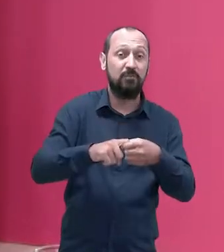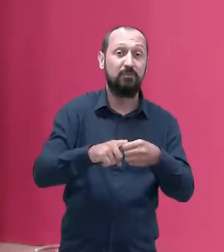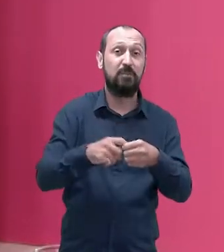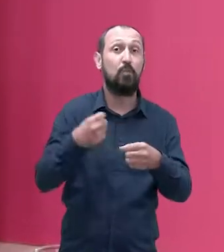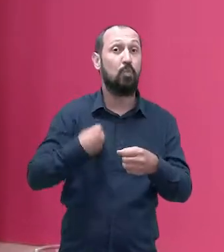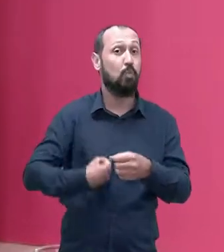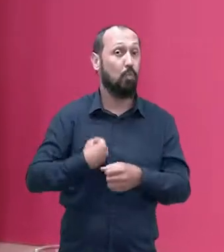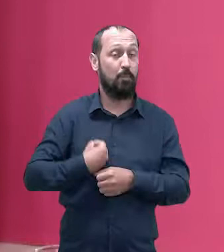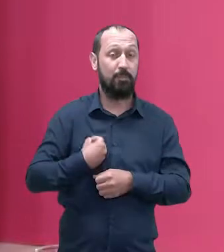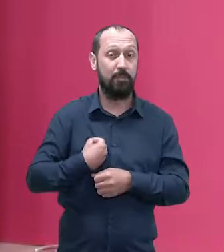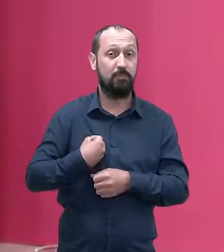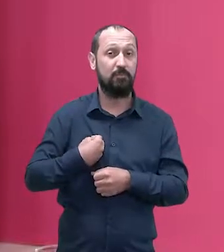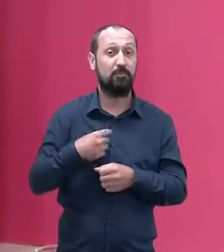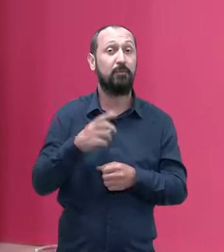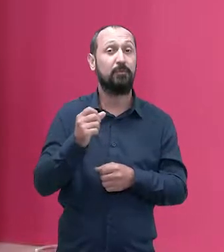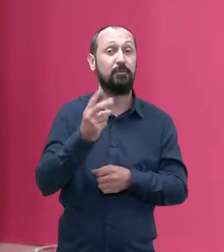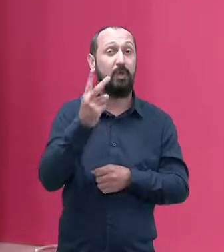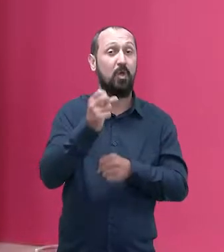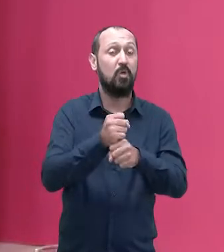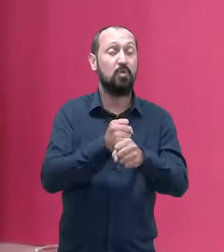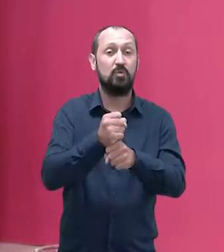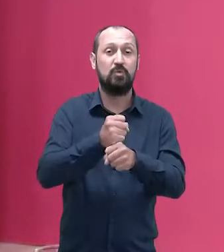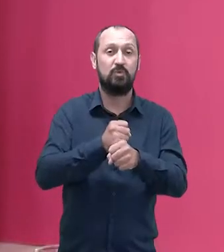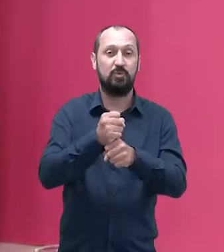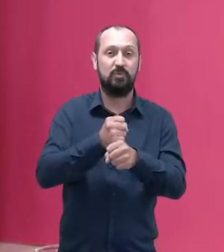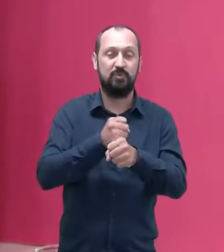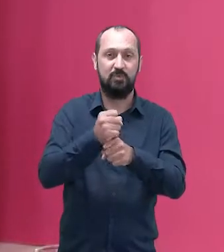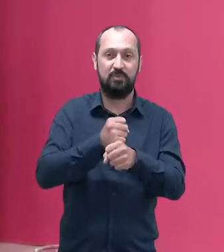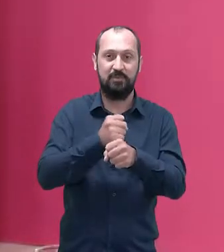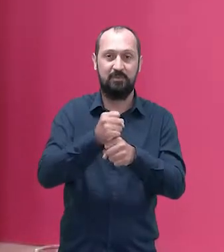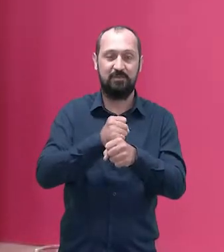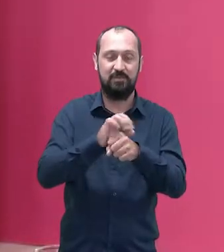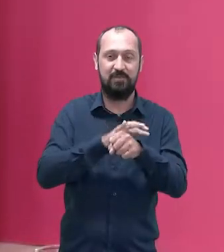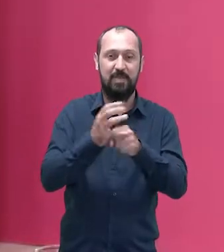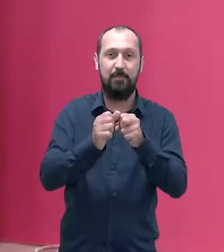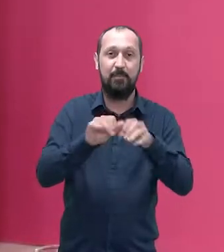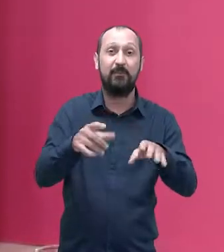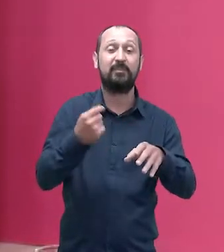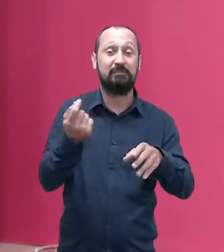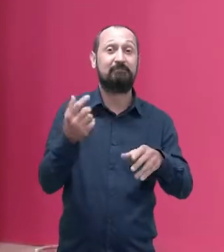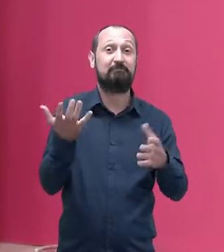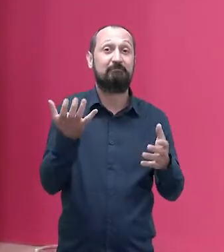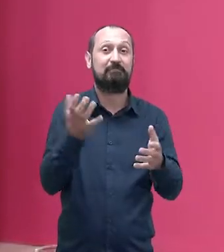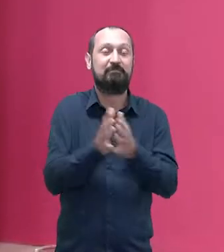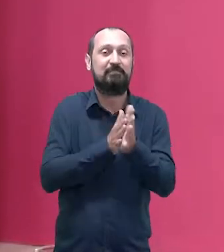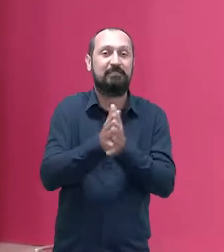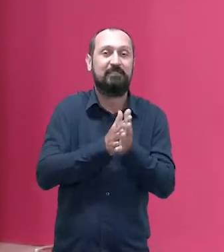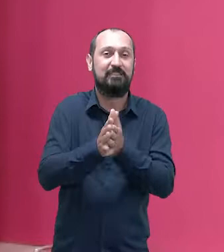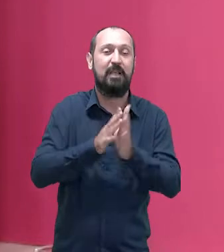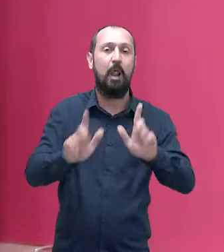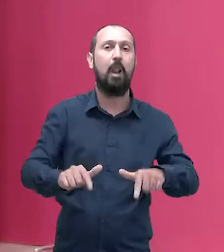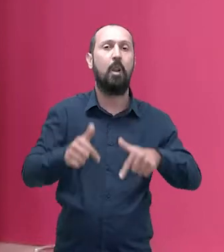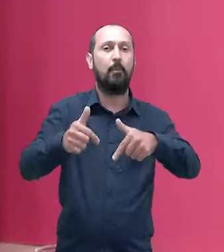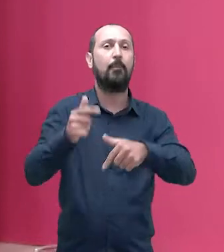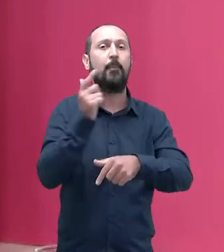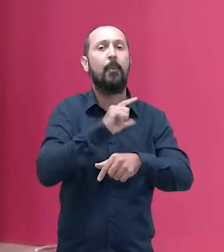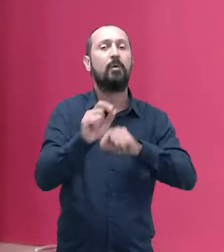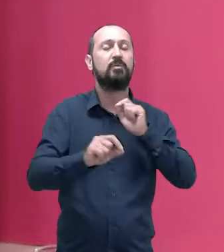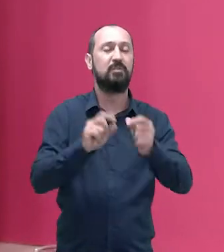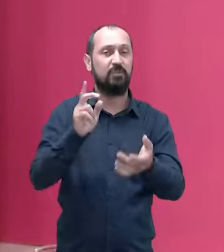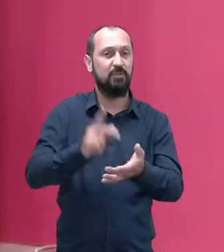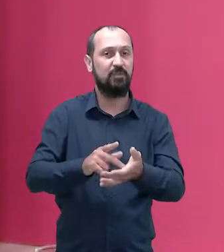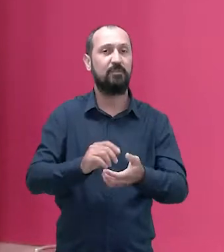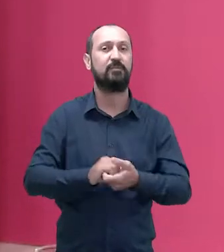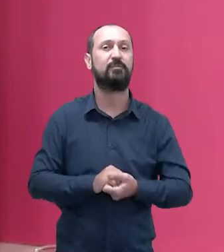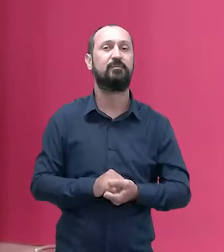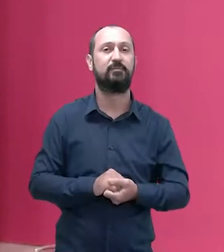com tudo no formato presencial. Depois de 2 anos dessa pandemia, vocês devem estar muito animados e lutando para dar